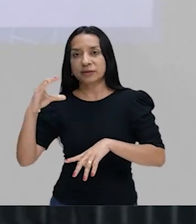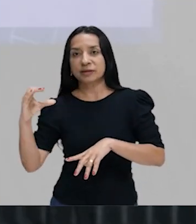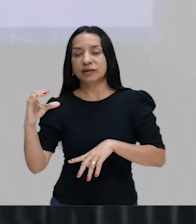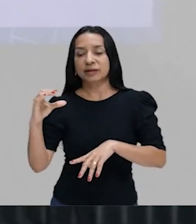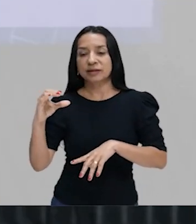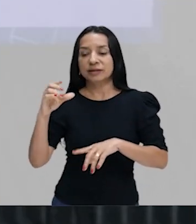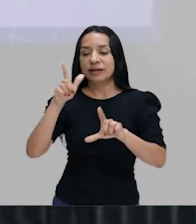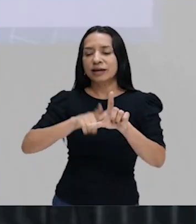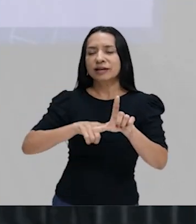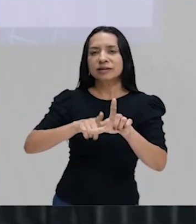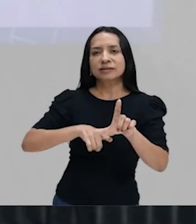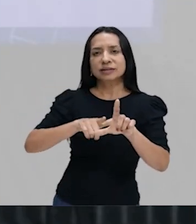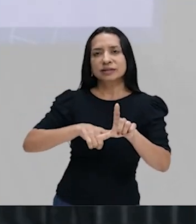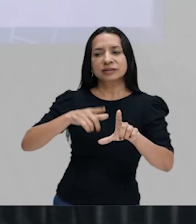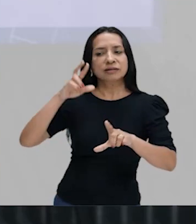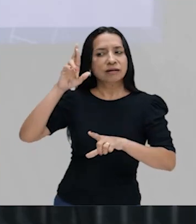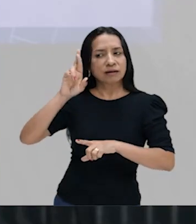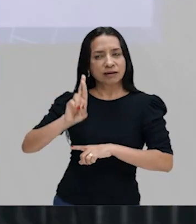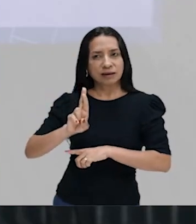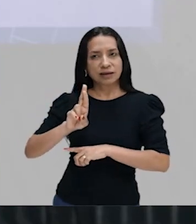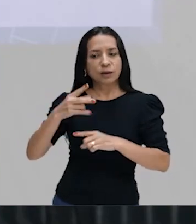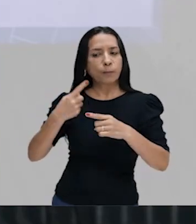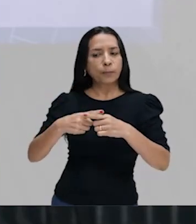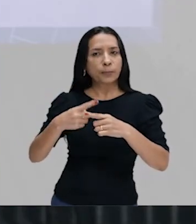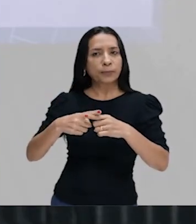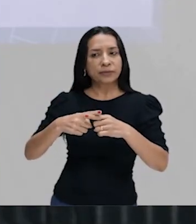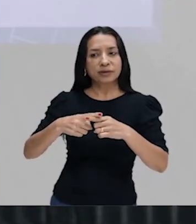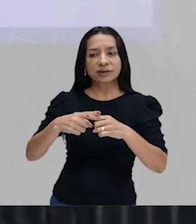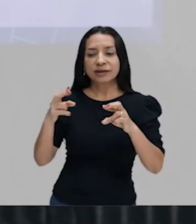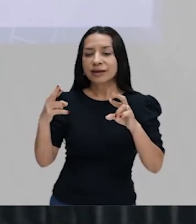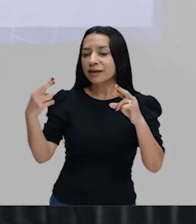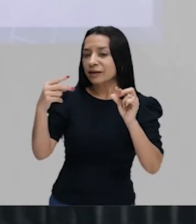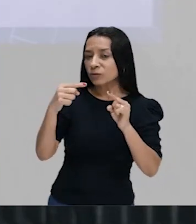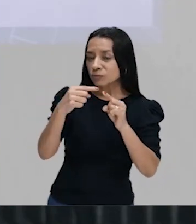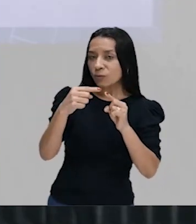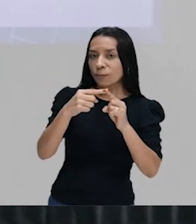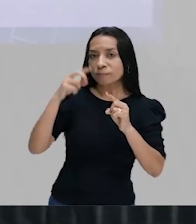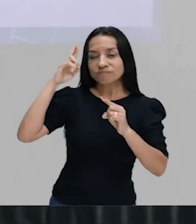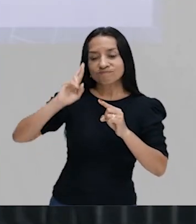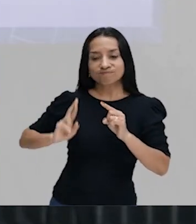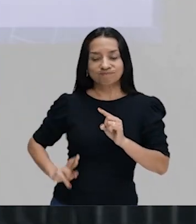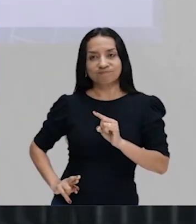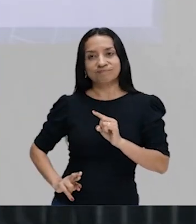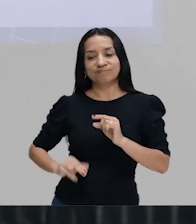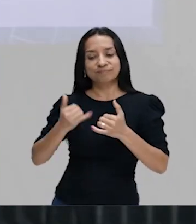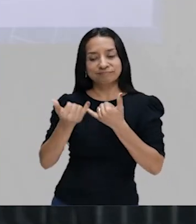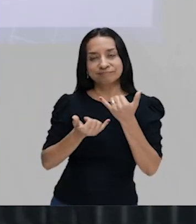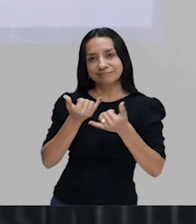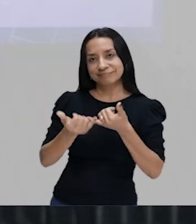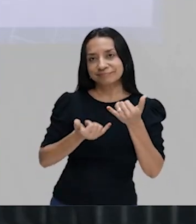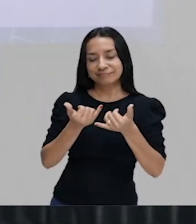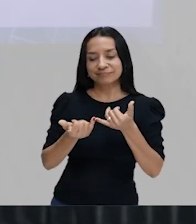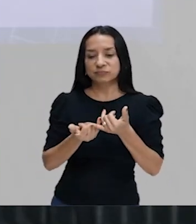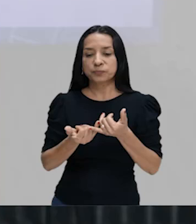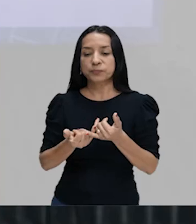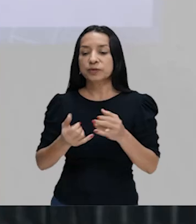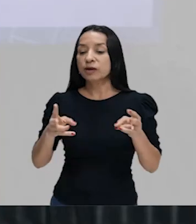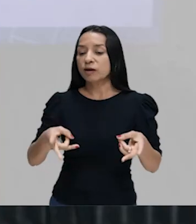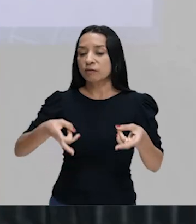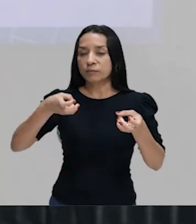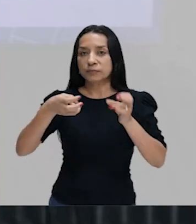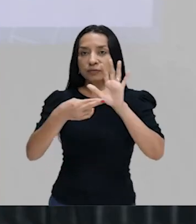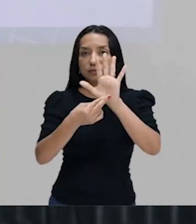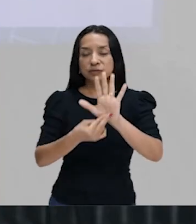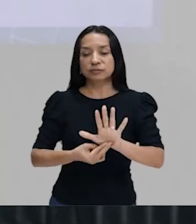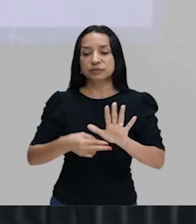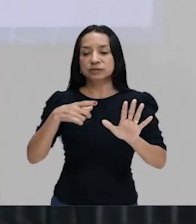A letra R, por que R? R de Renata, né, gente? Brincadeiras à parte, mas assim, você observa aqui essa representação,